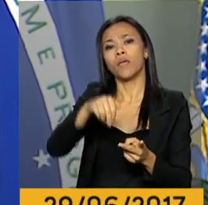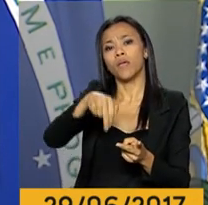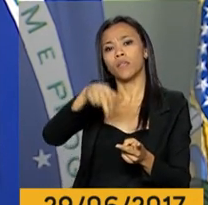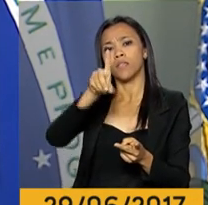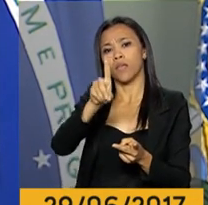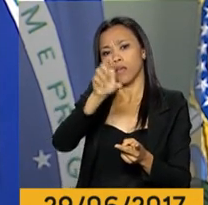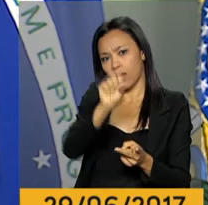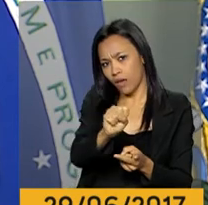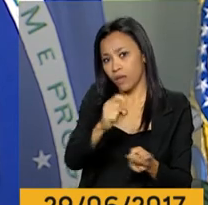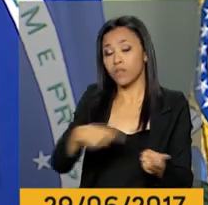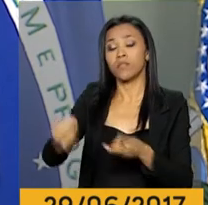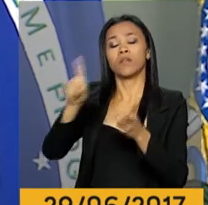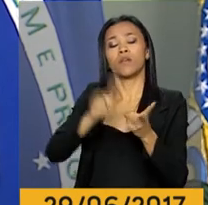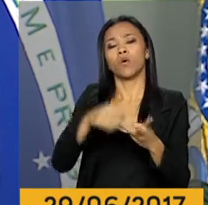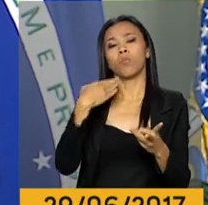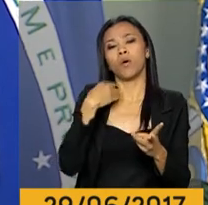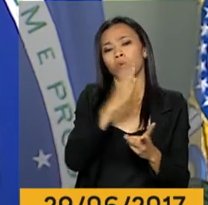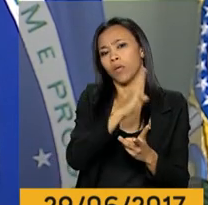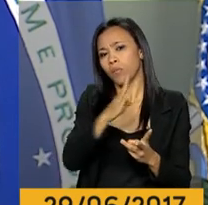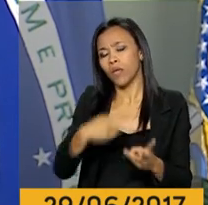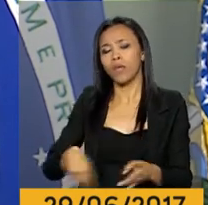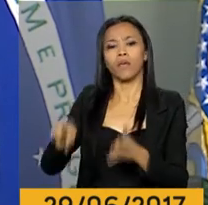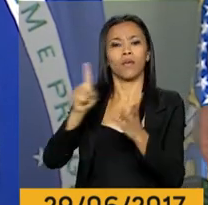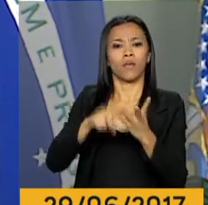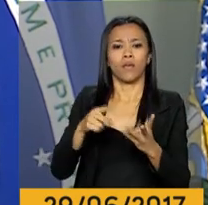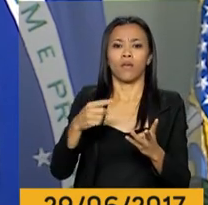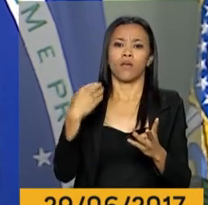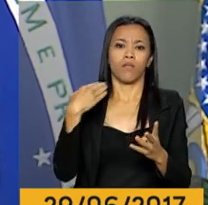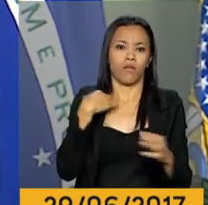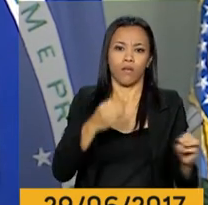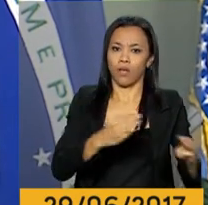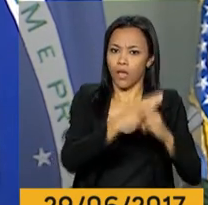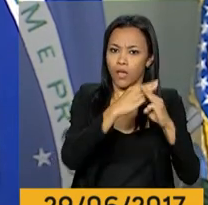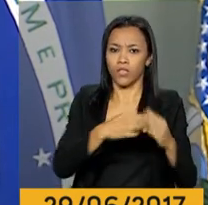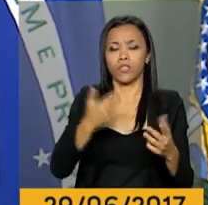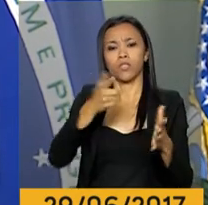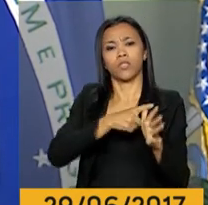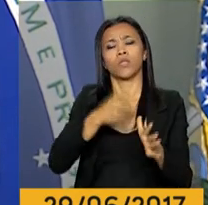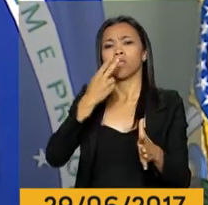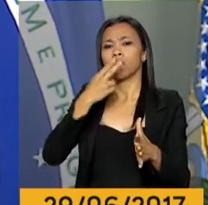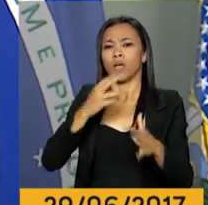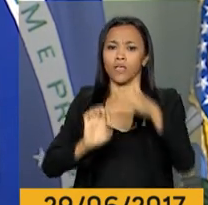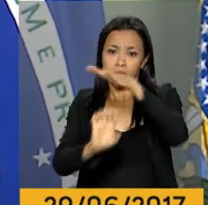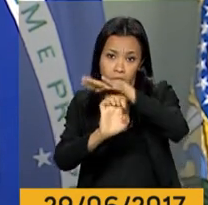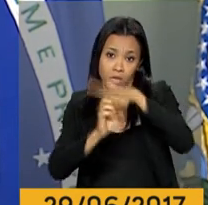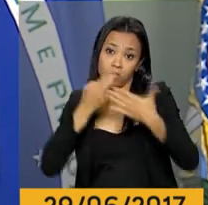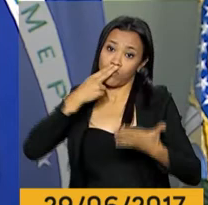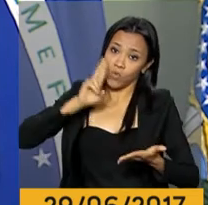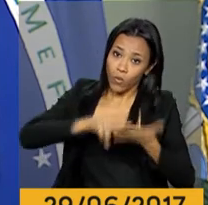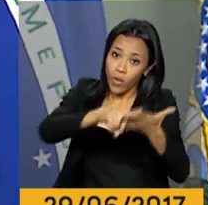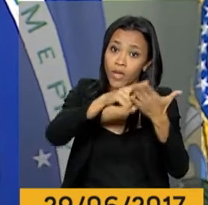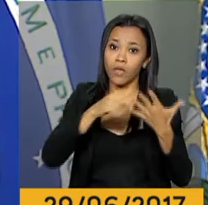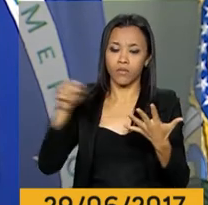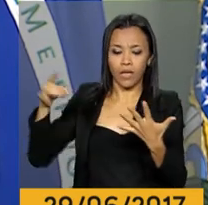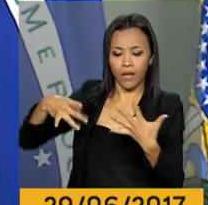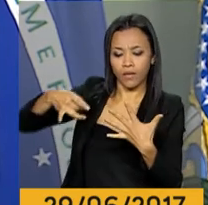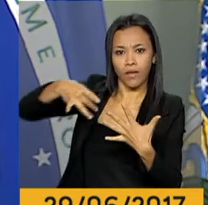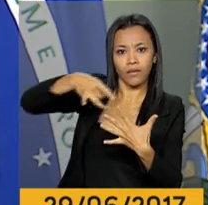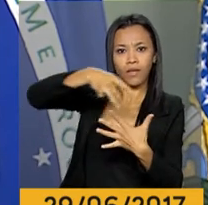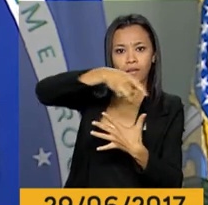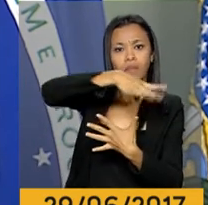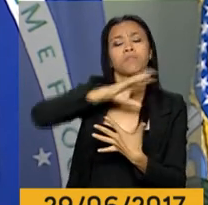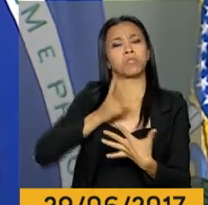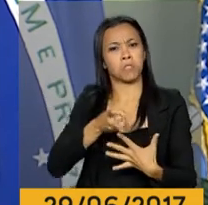fazer uma menção banco do brasil a caixa econômica e sempre tiveram os correios sempre tiveram uma atuação muito muito